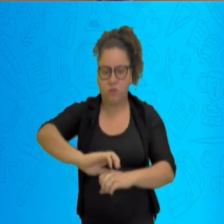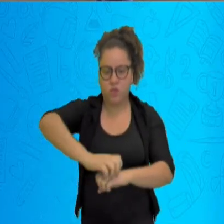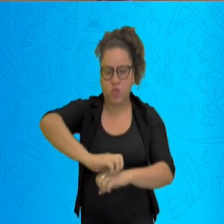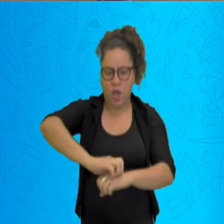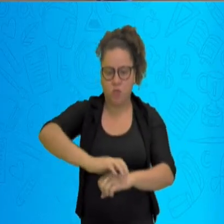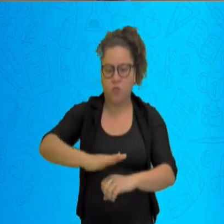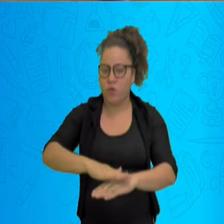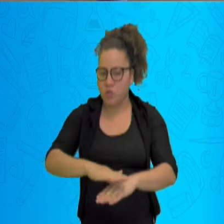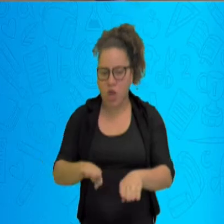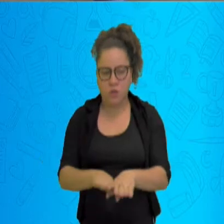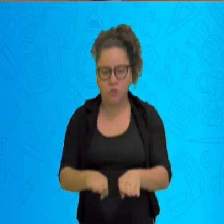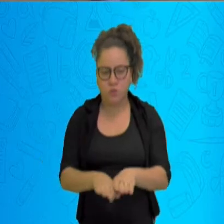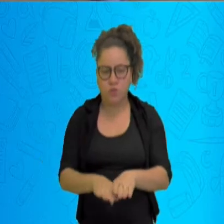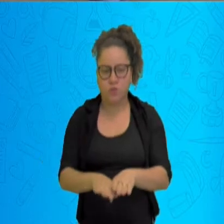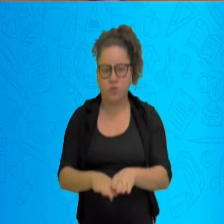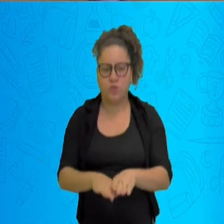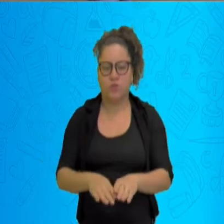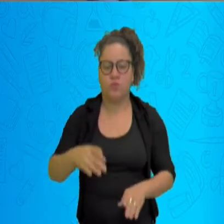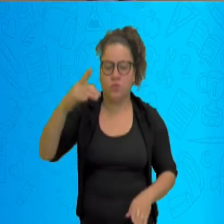ela vai escorrer